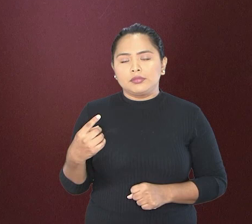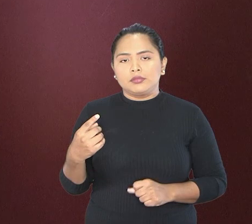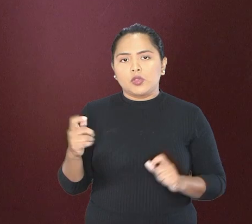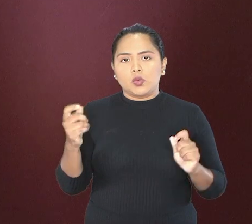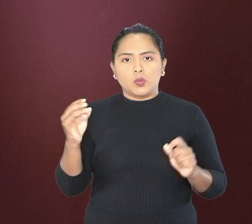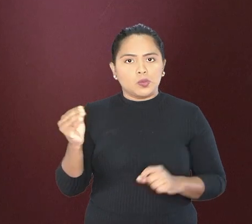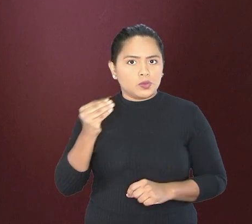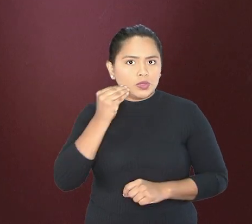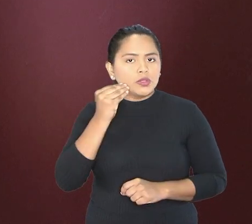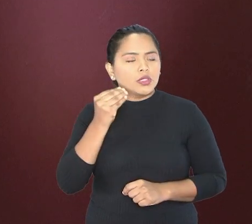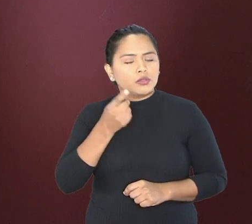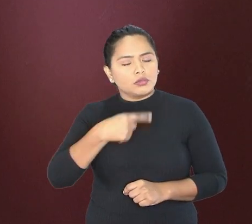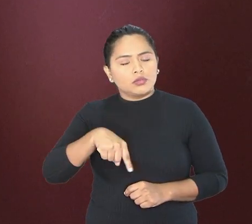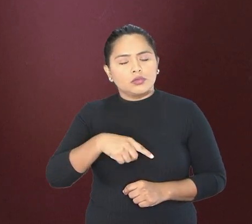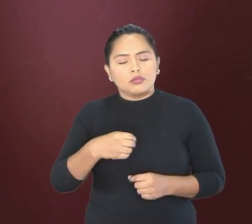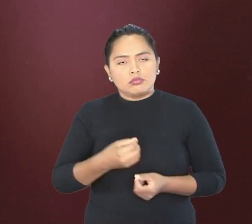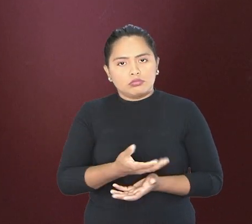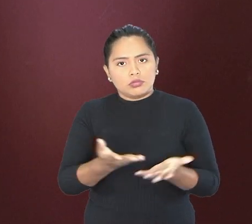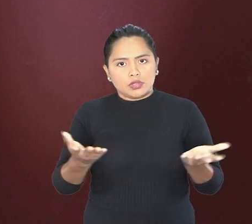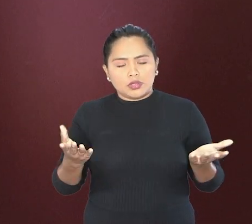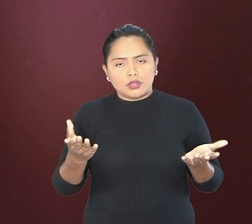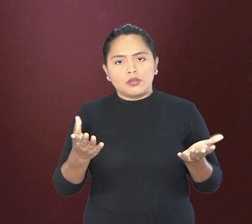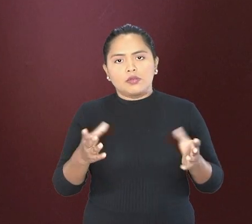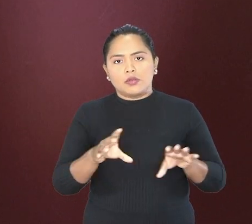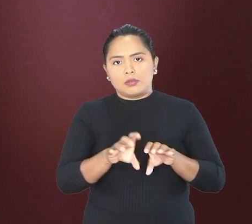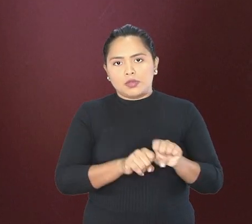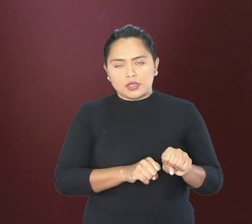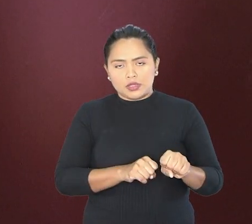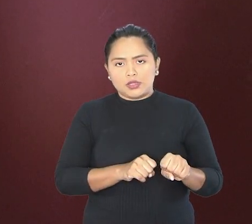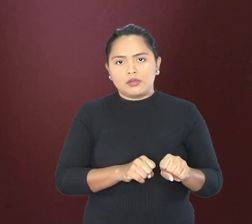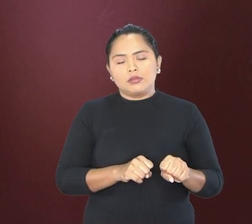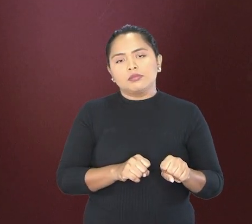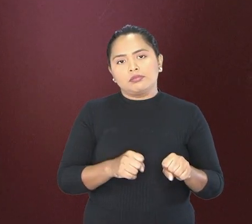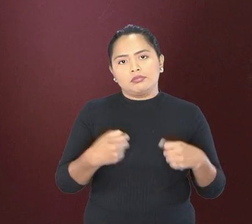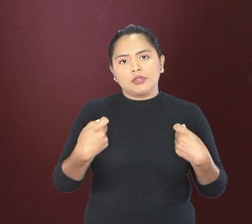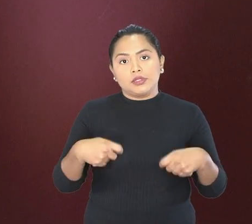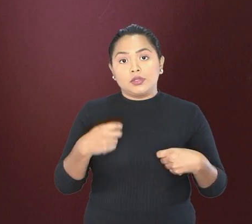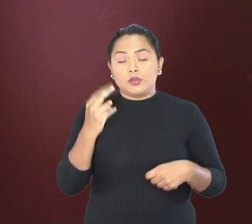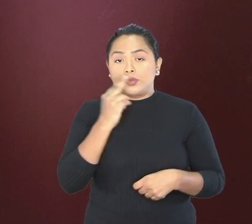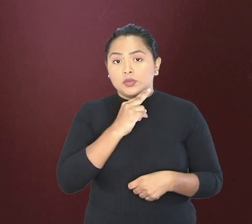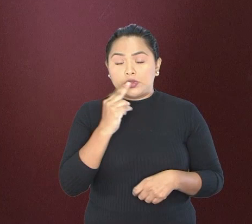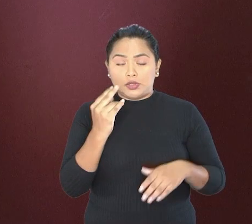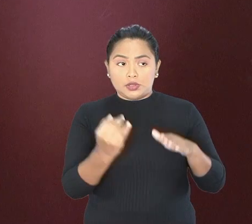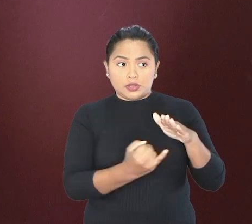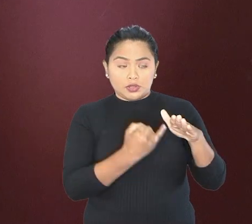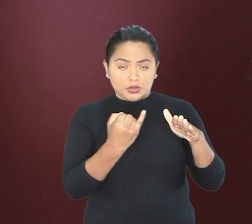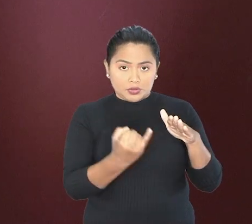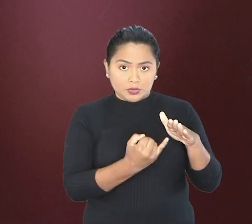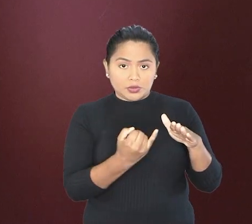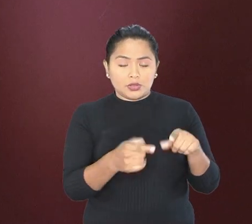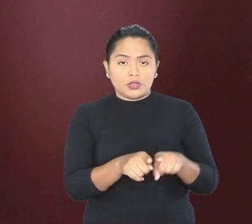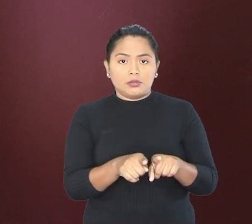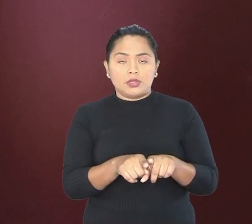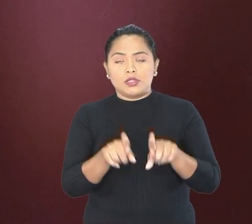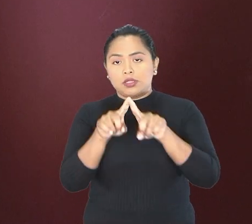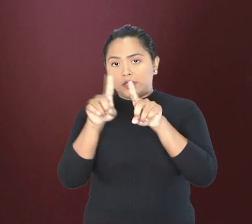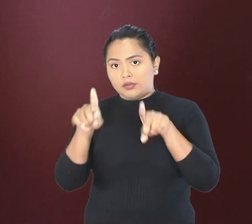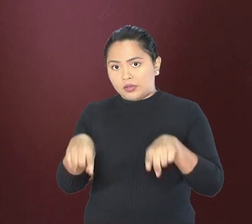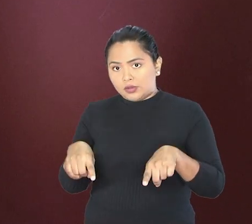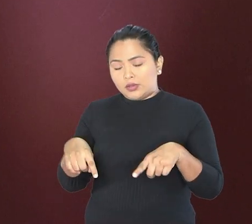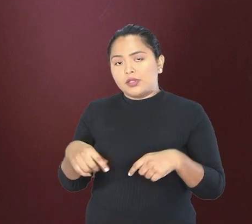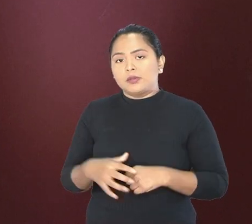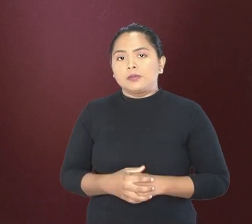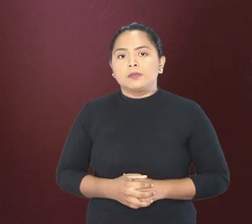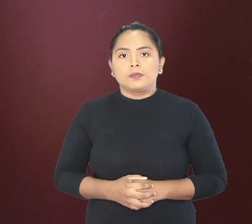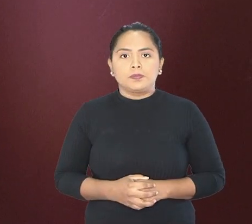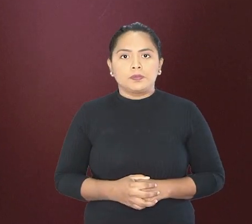essas capacitações e atingindo realmente o que é necessidade da instituição e dos servidores para aquele momento, tanto preparando